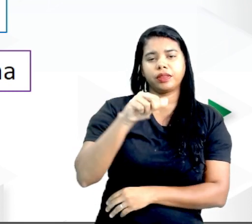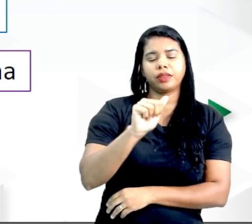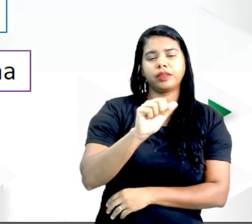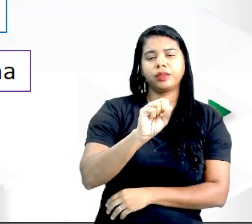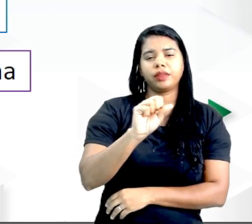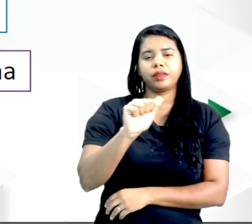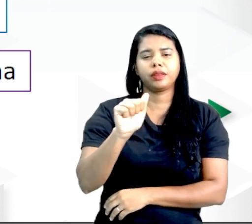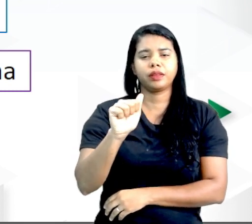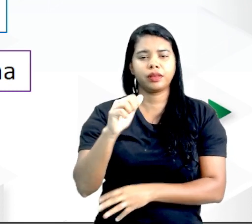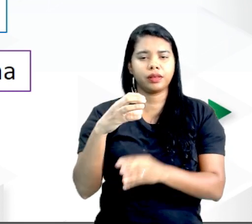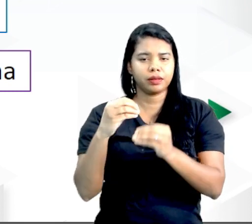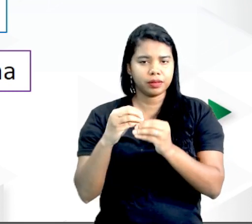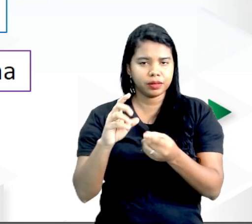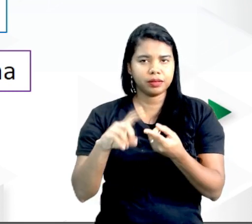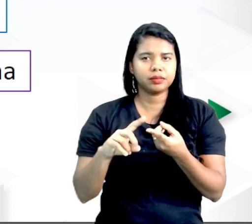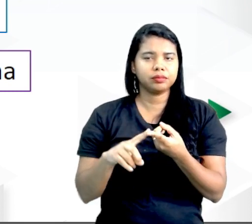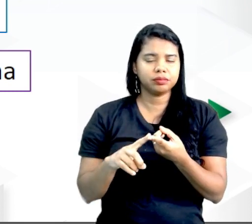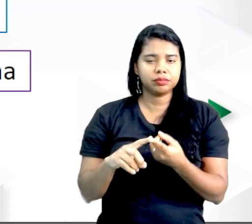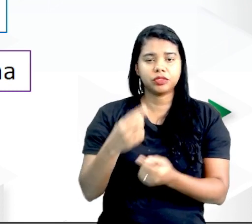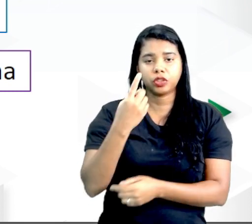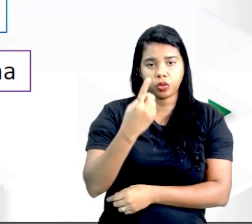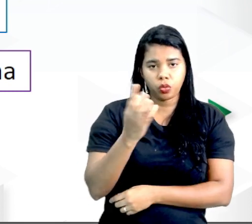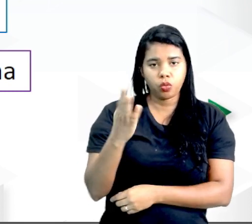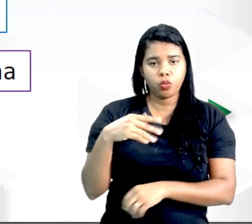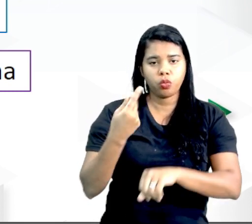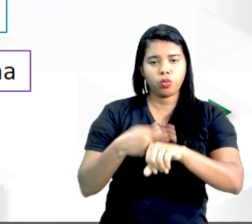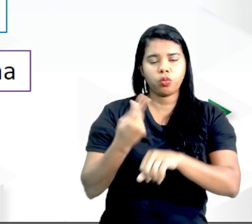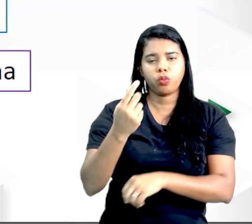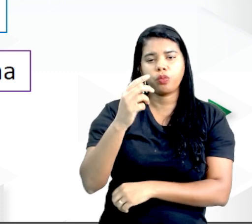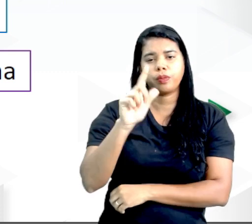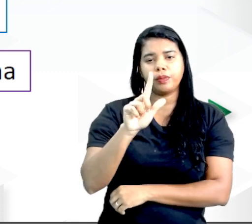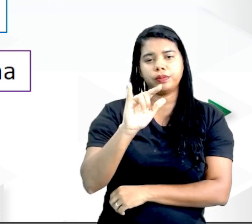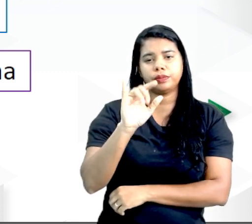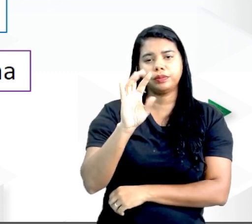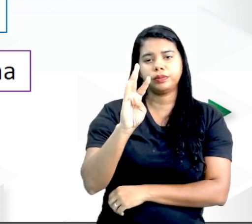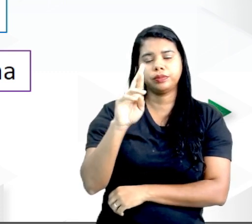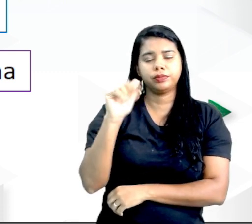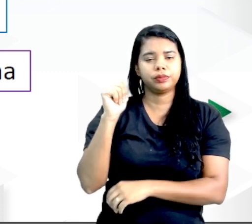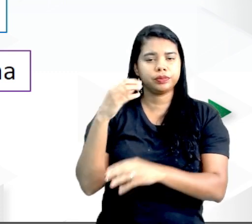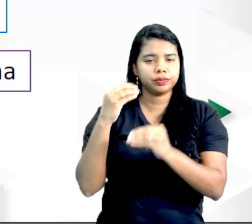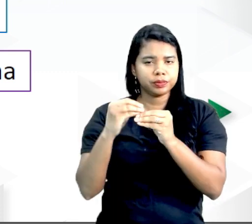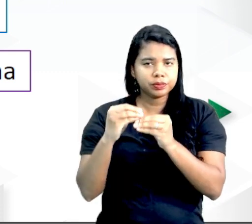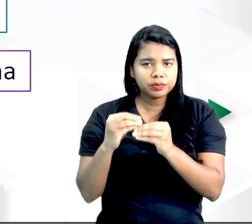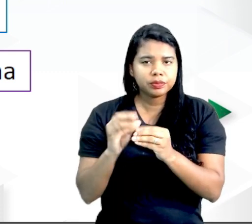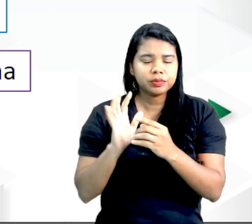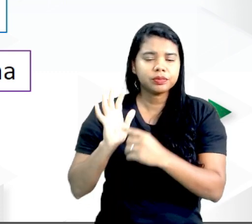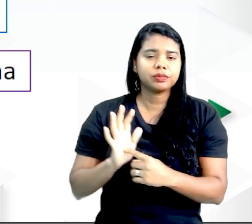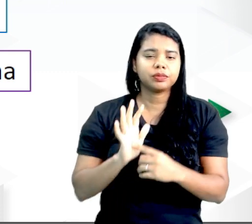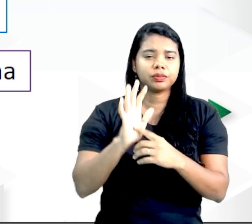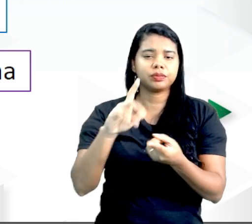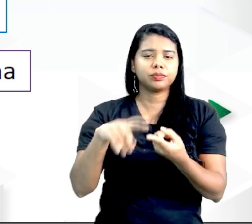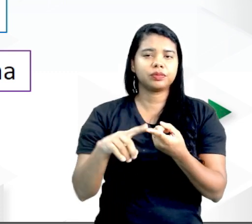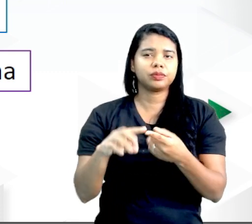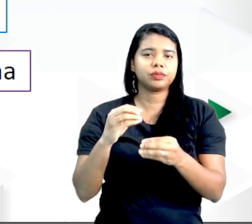equivalia ou equivale ainda, né? Porque mesmo não tendo o uso diário, mas tem a mesma equivalência,